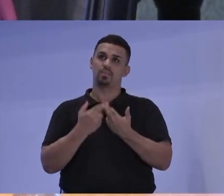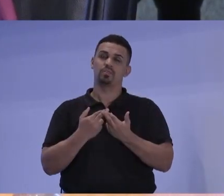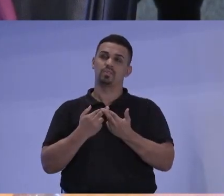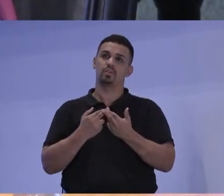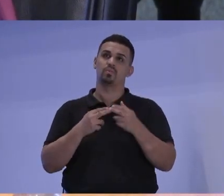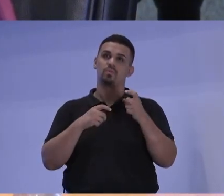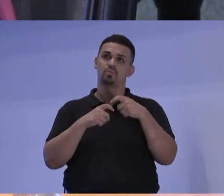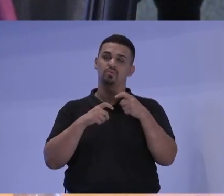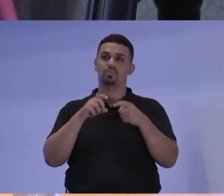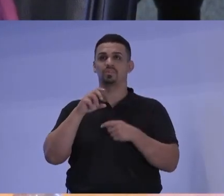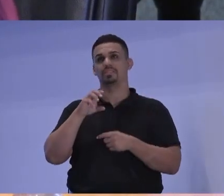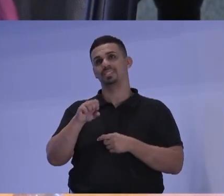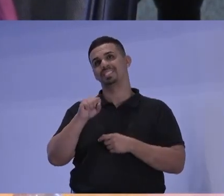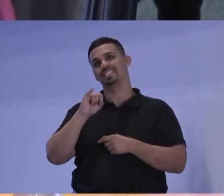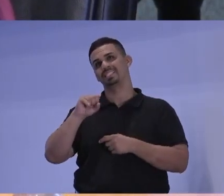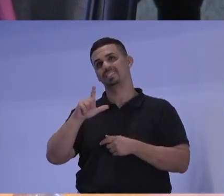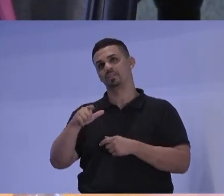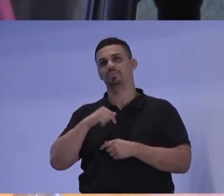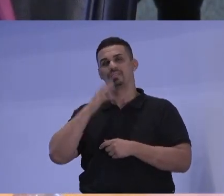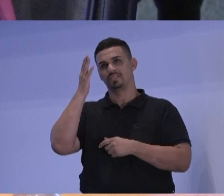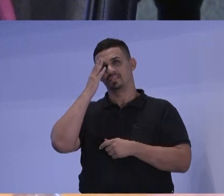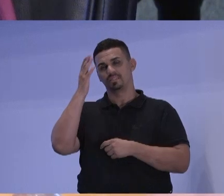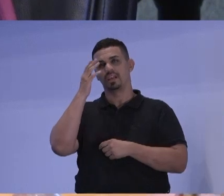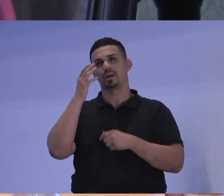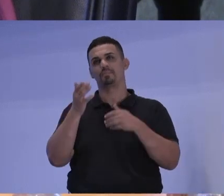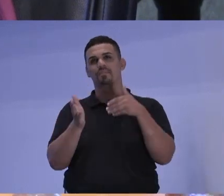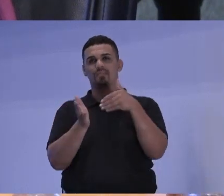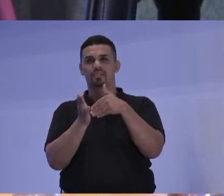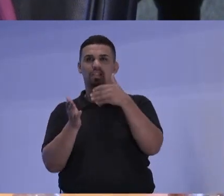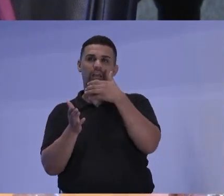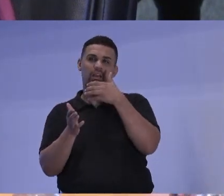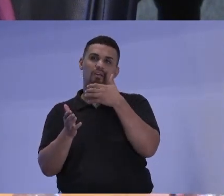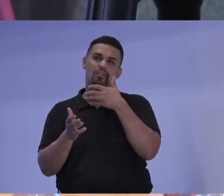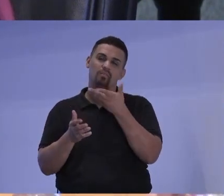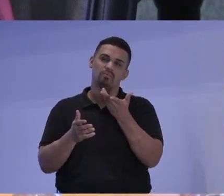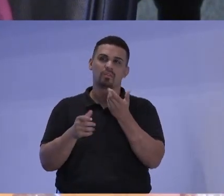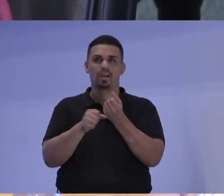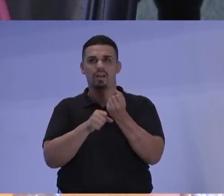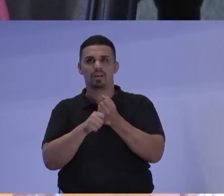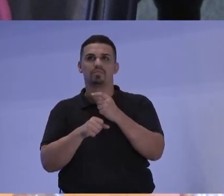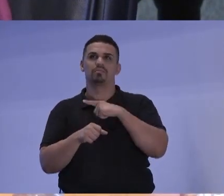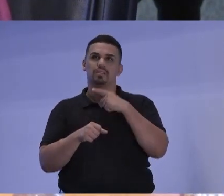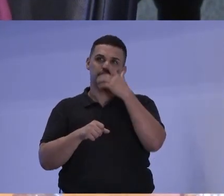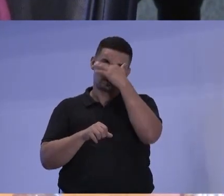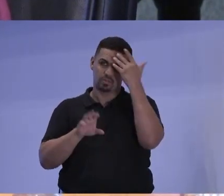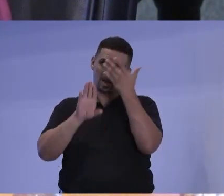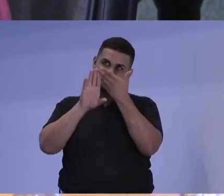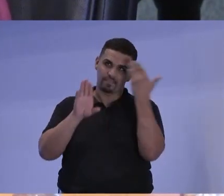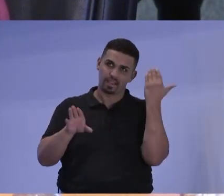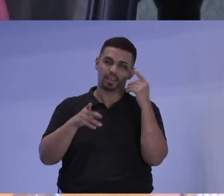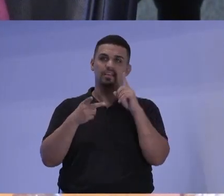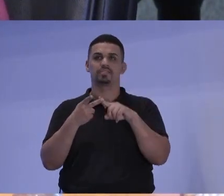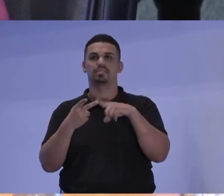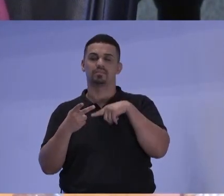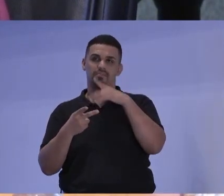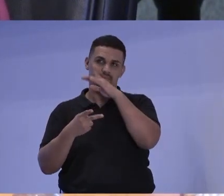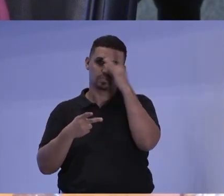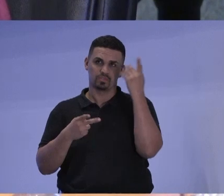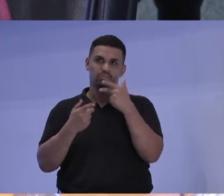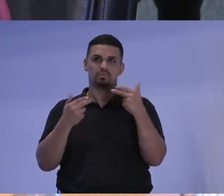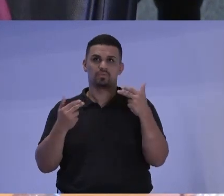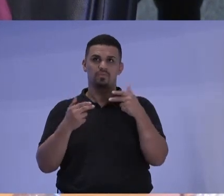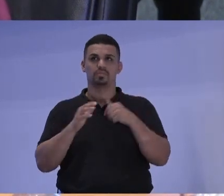gente sabe que os meses do final do ano a gente tem afastamentos, né? E temos feito todos esses